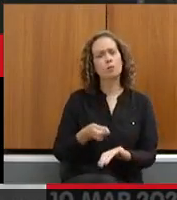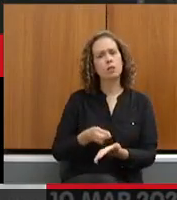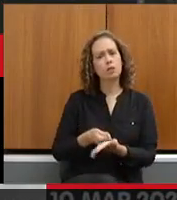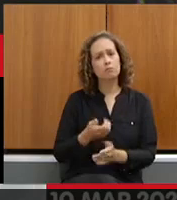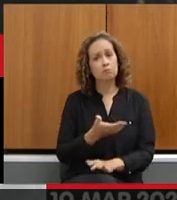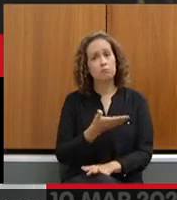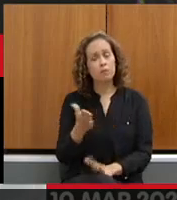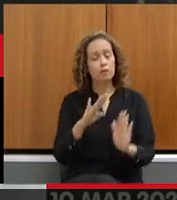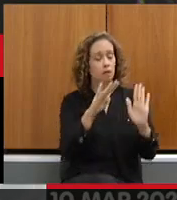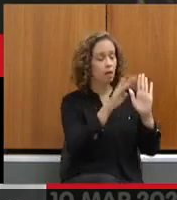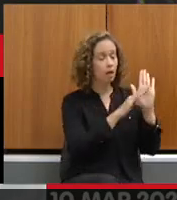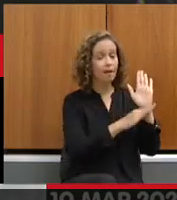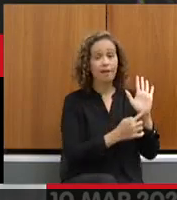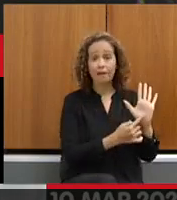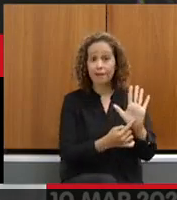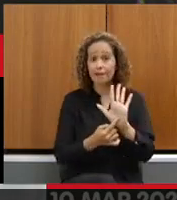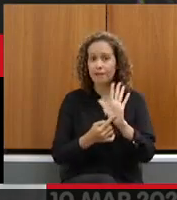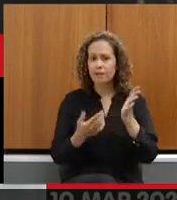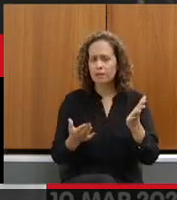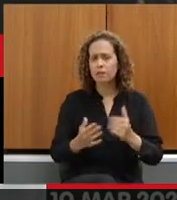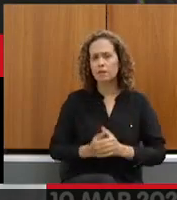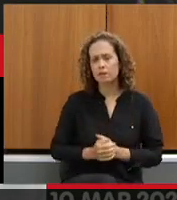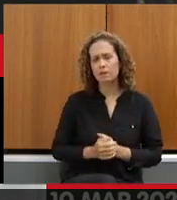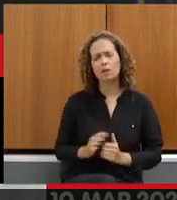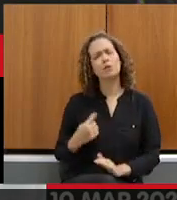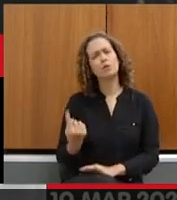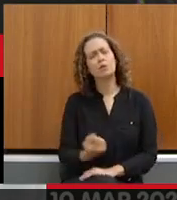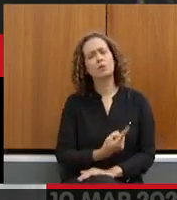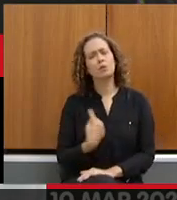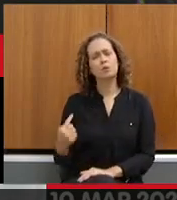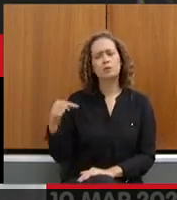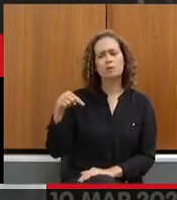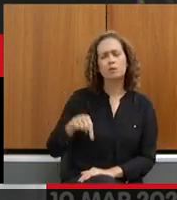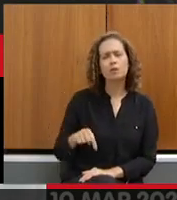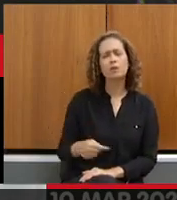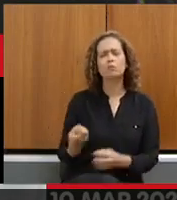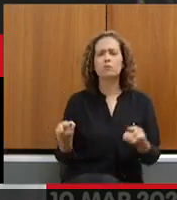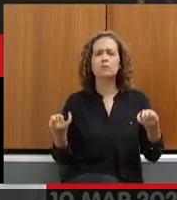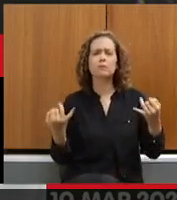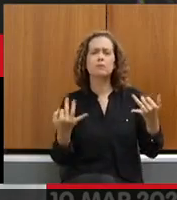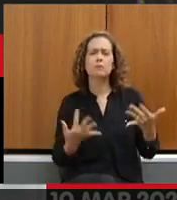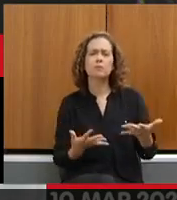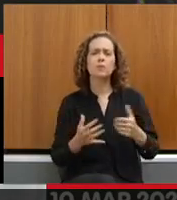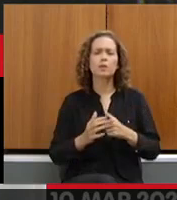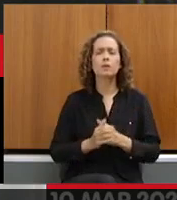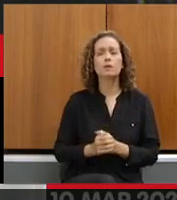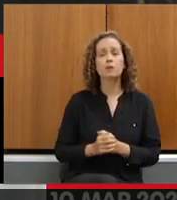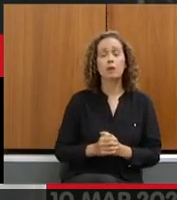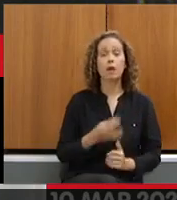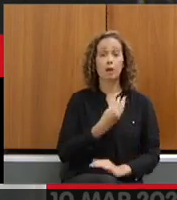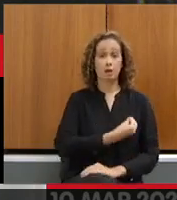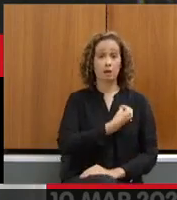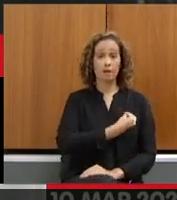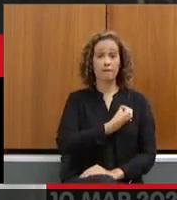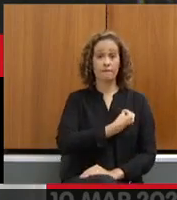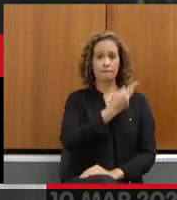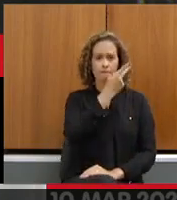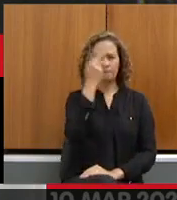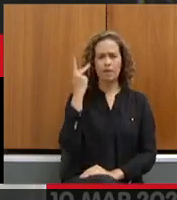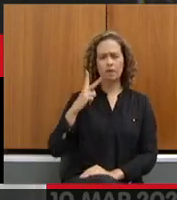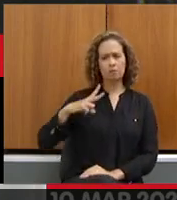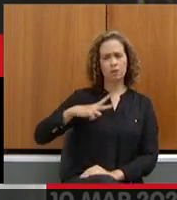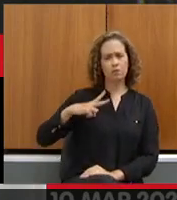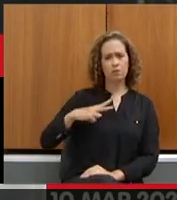encaminhar a lista não tratam de servidores públicos e nós não estamos tratando aqui da inviolabilidade da vida privada de nenhum o